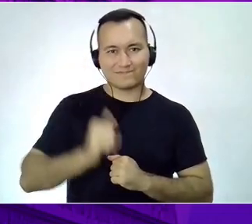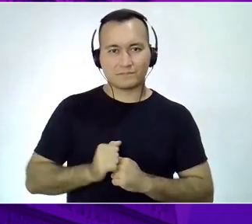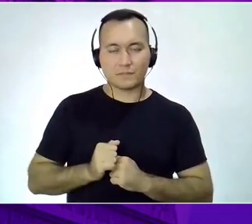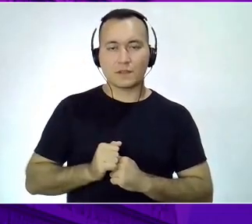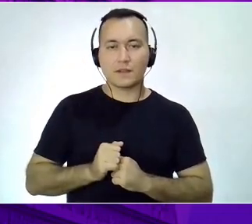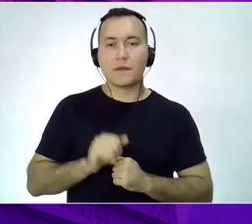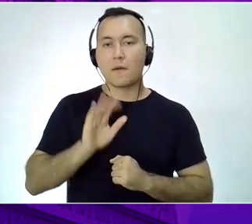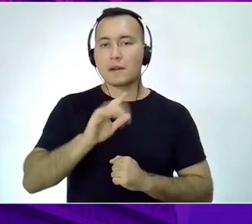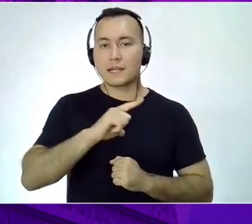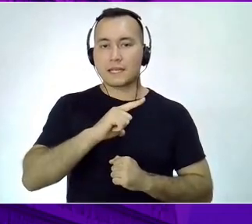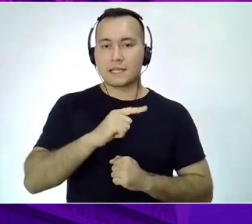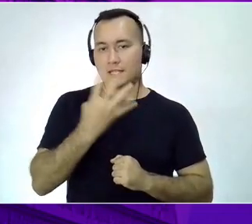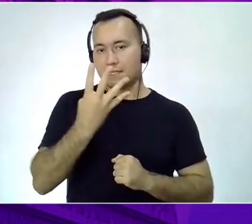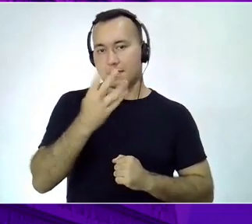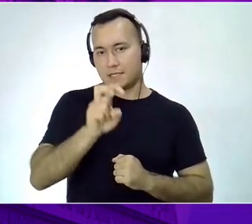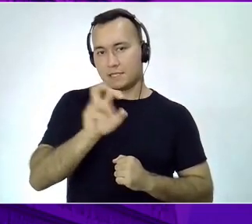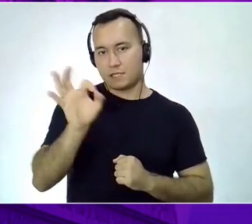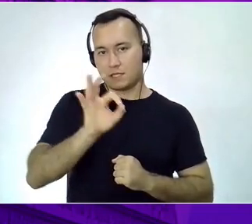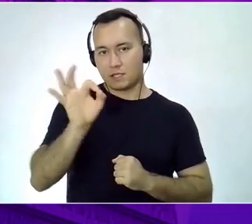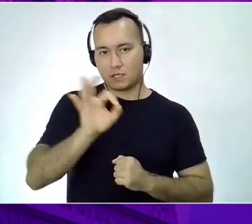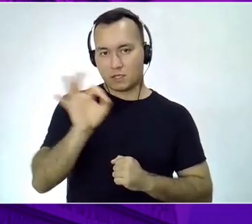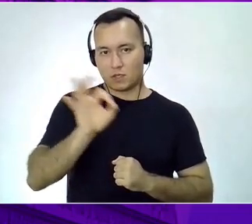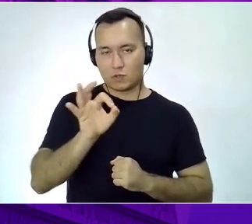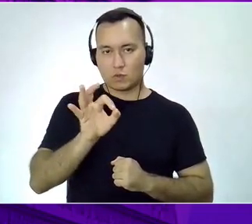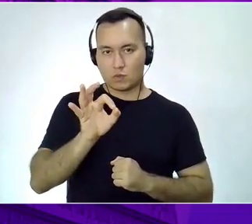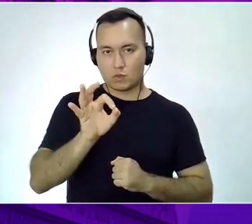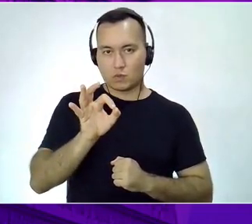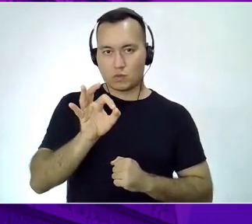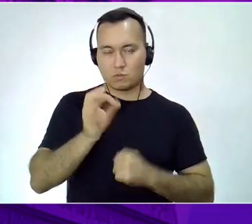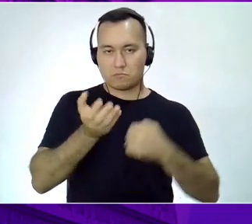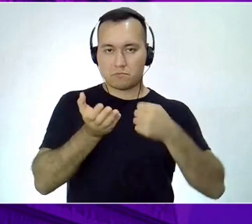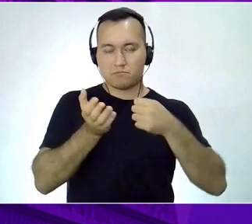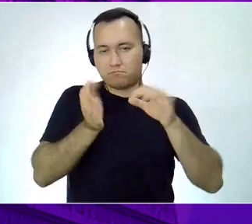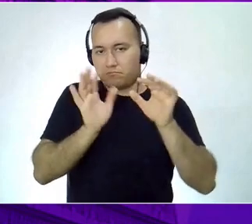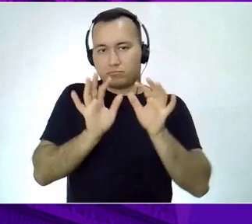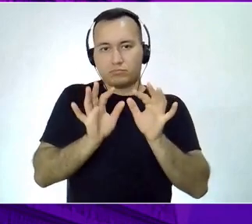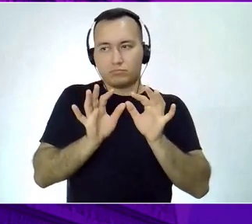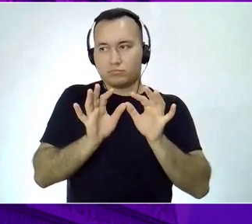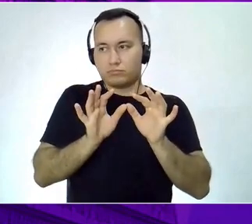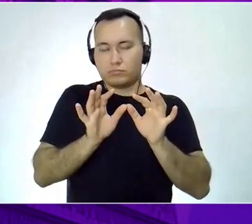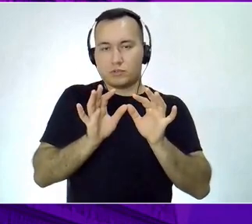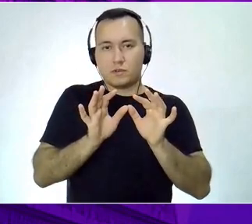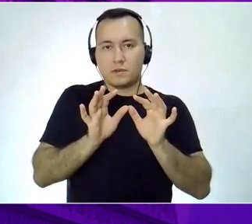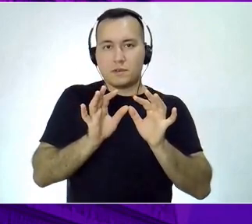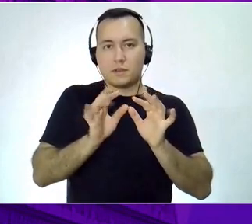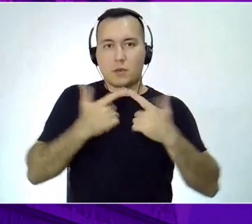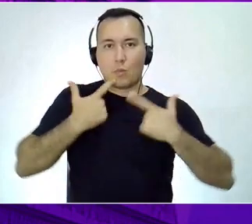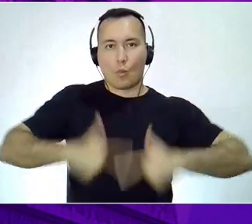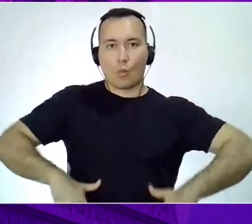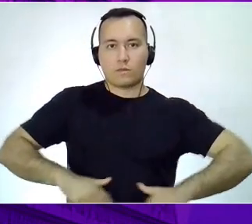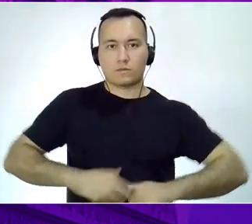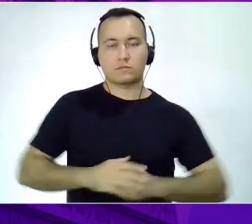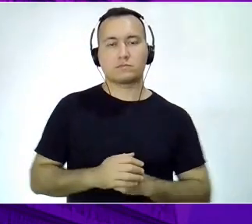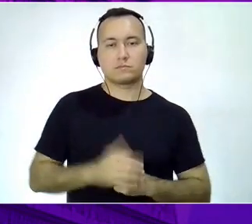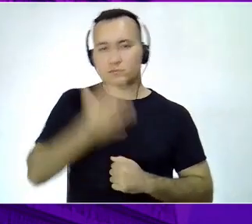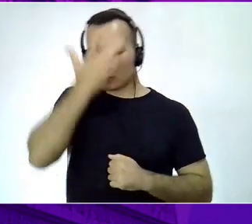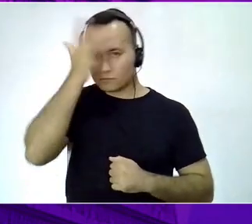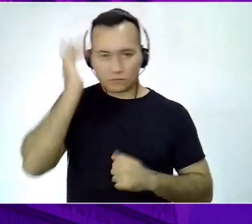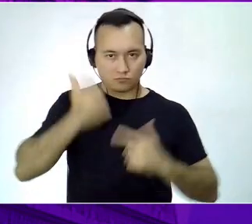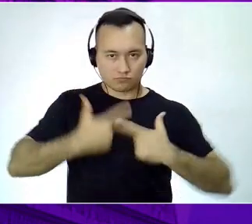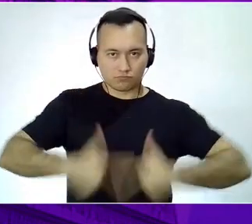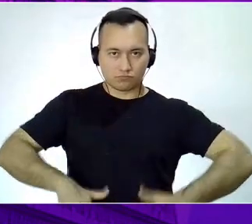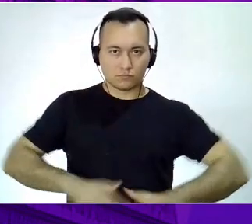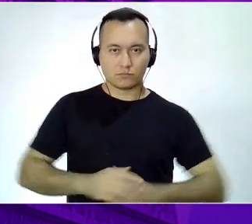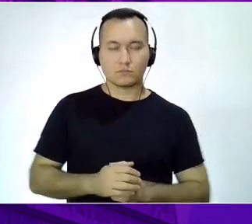que tem 45% de neutro, quase metade é neutro, tá? Se a gente somar os discordos, dá 20%, e se a